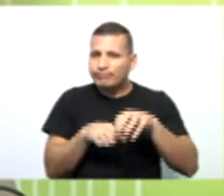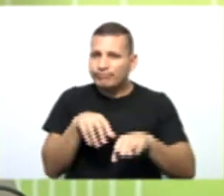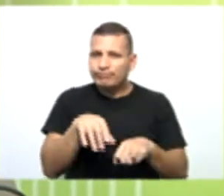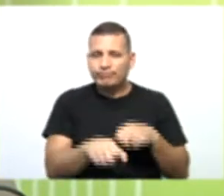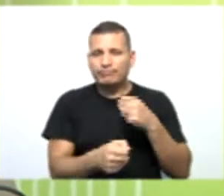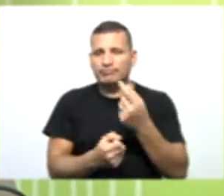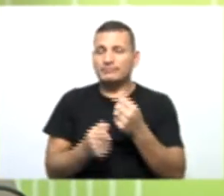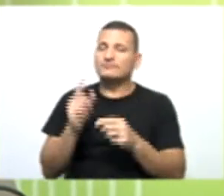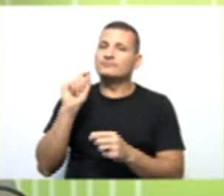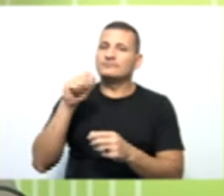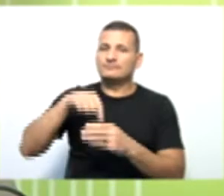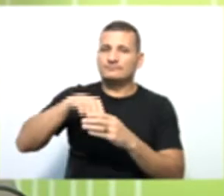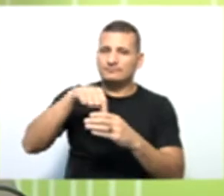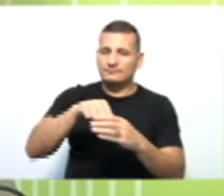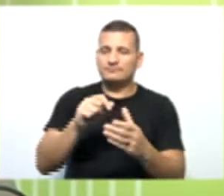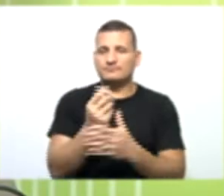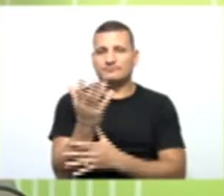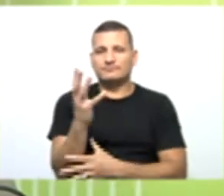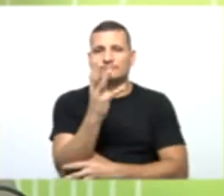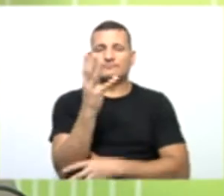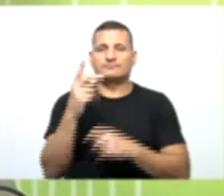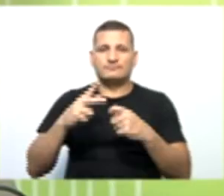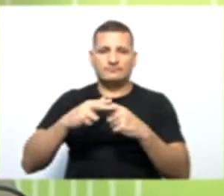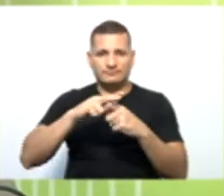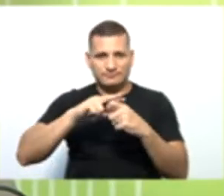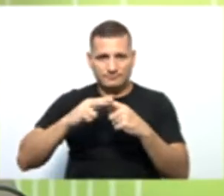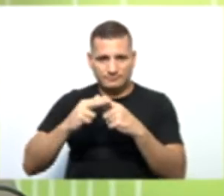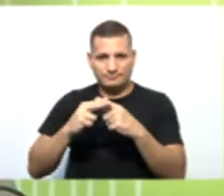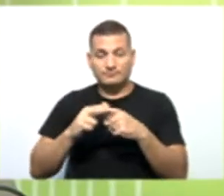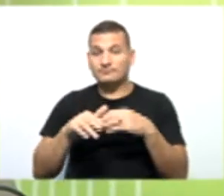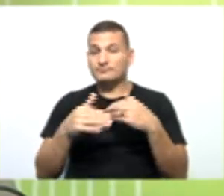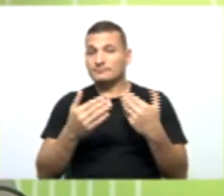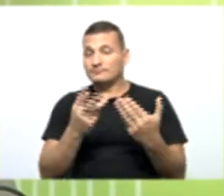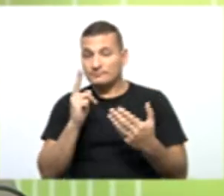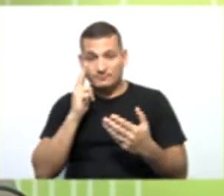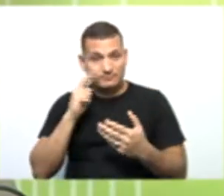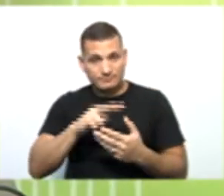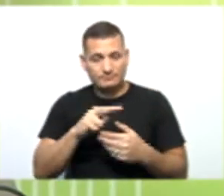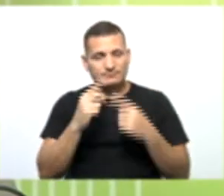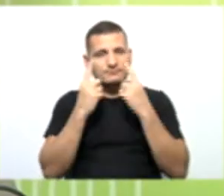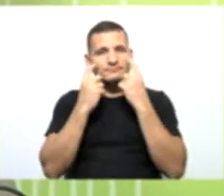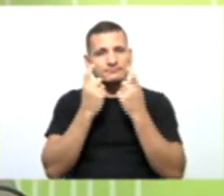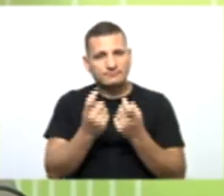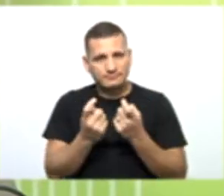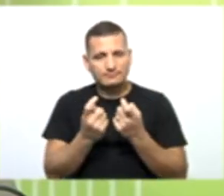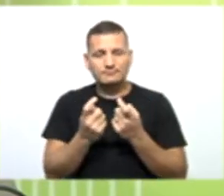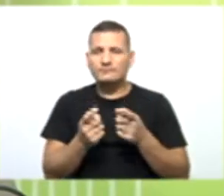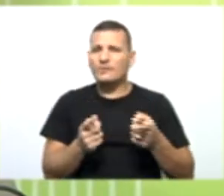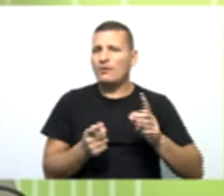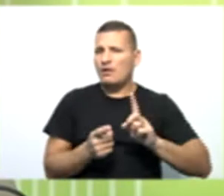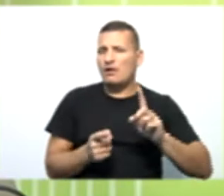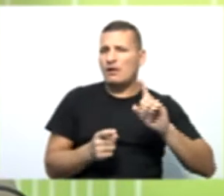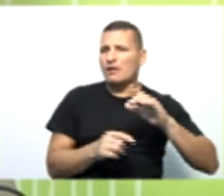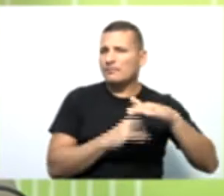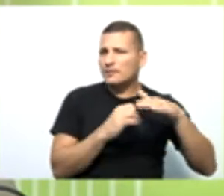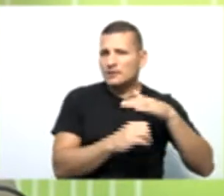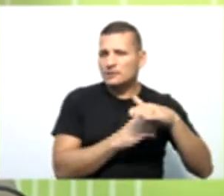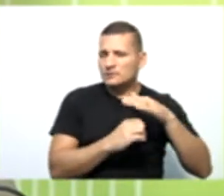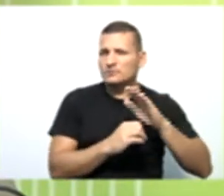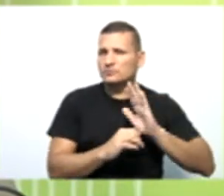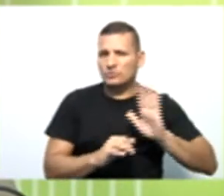desse plantio de cupuaçu. Então veja que é interessante, não só empresas